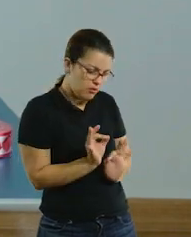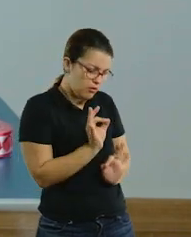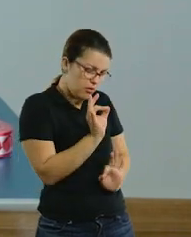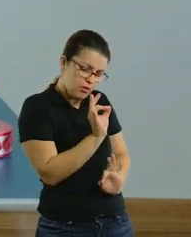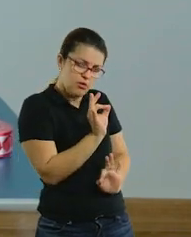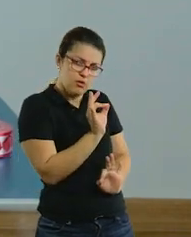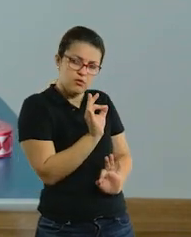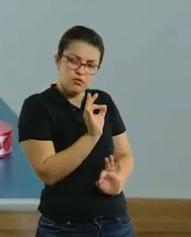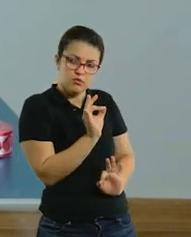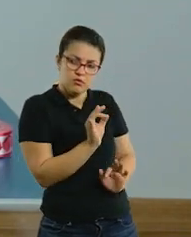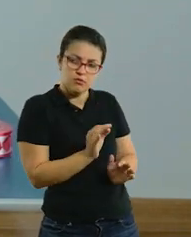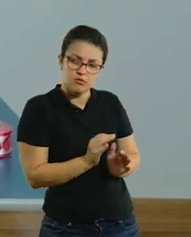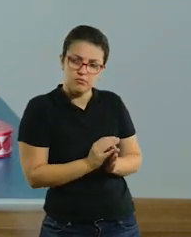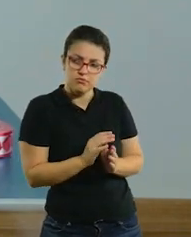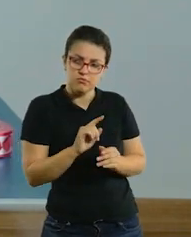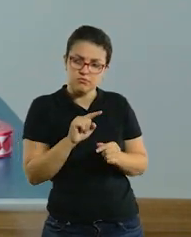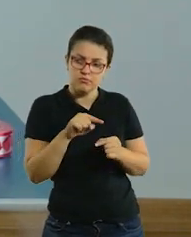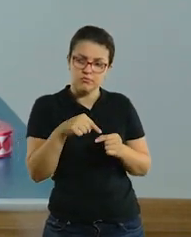e